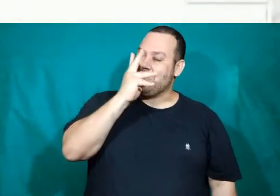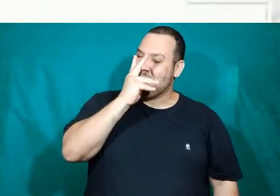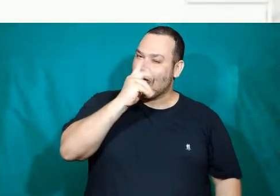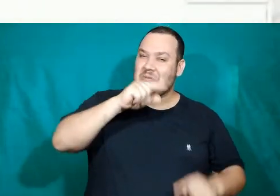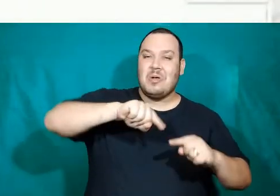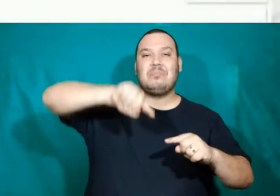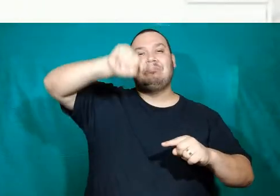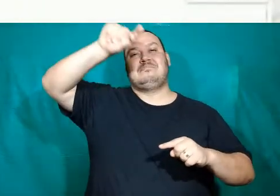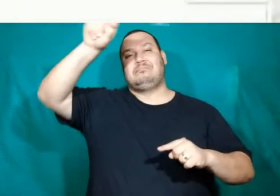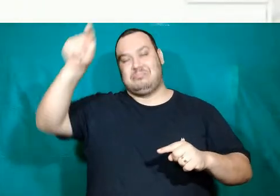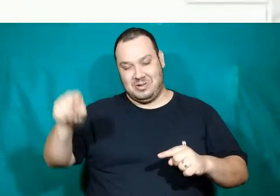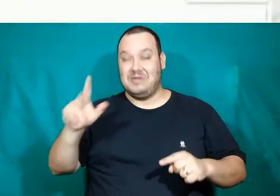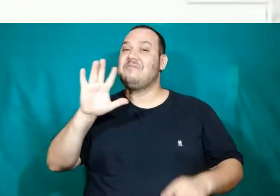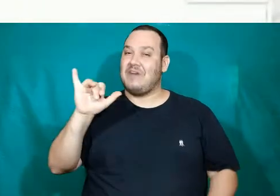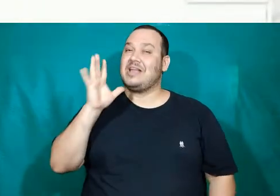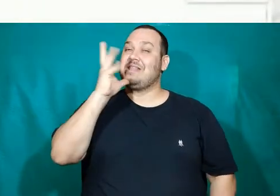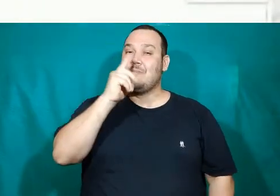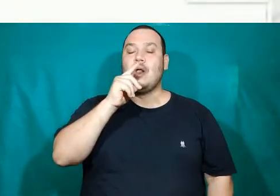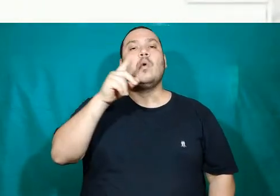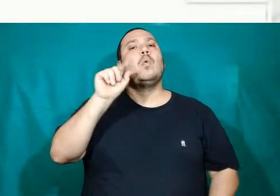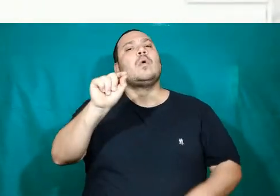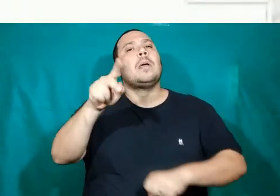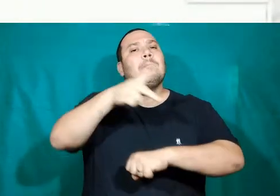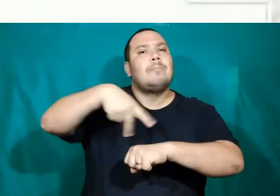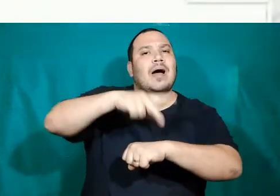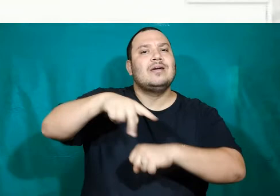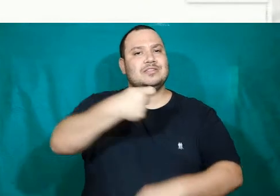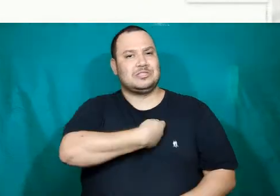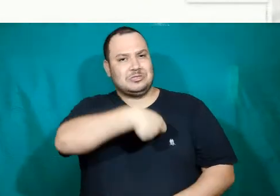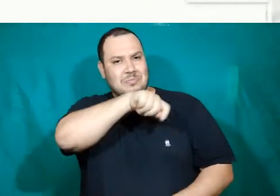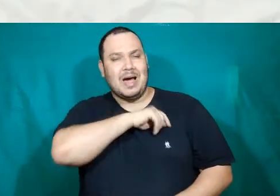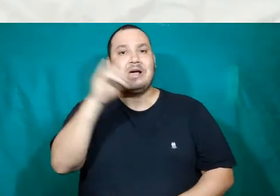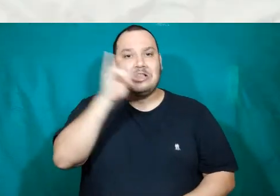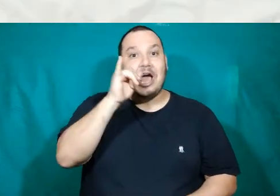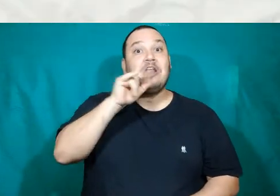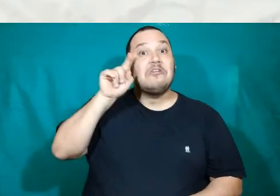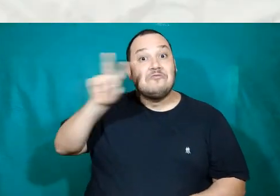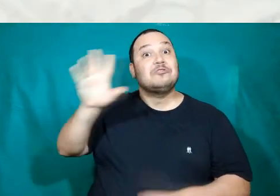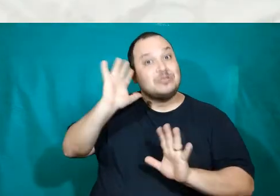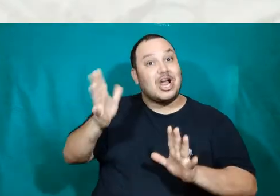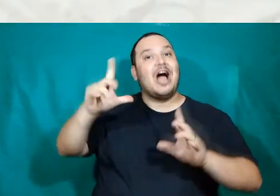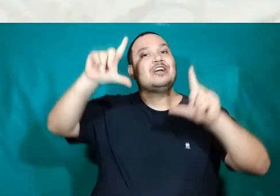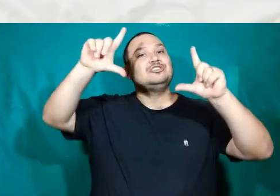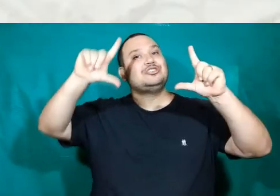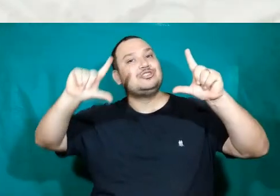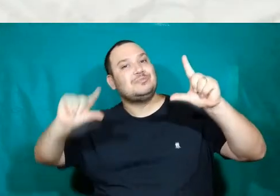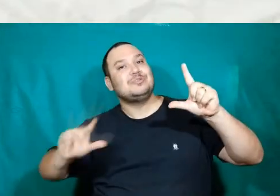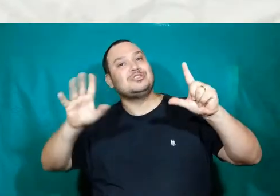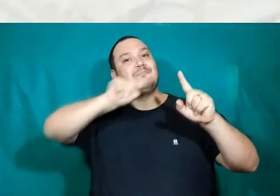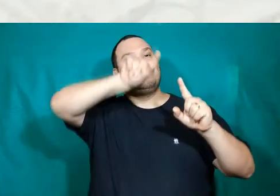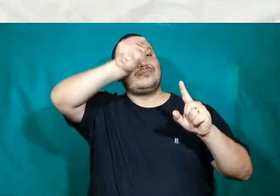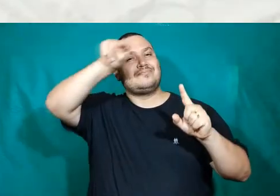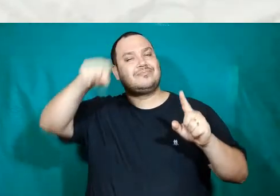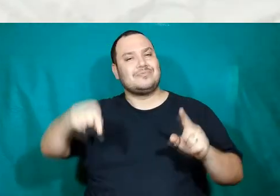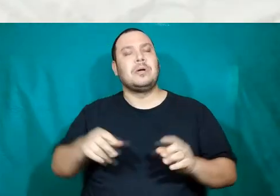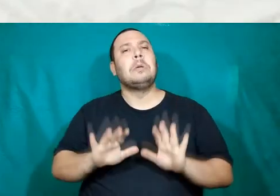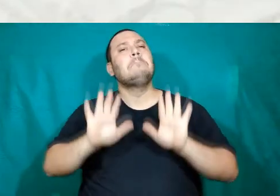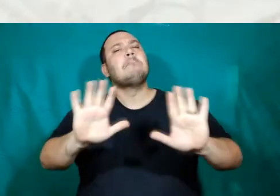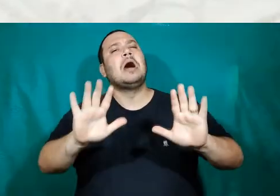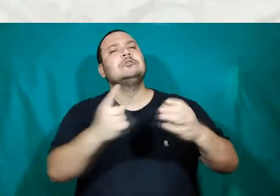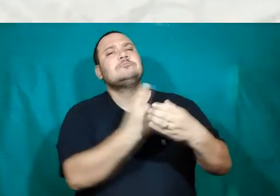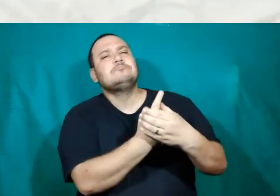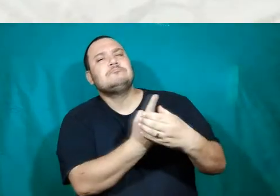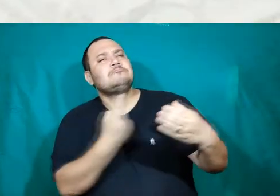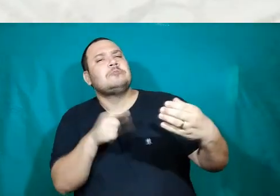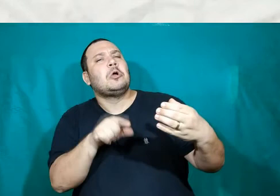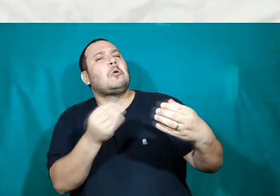já apresentam essa decadência de novos casos. Mas e o isolamento social? Como que ele pode ajudar a gente a combater o coronavírus? E